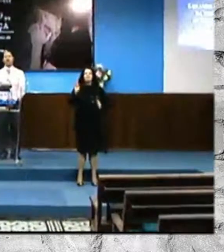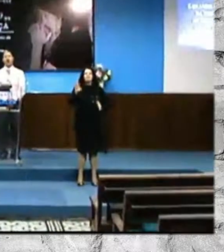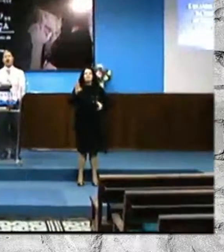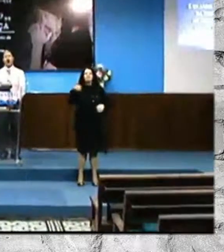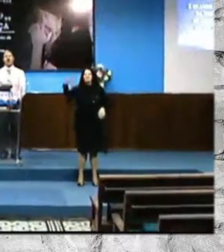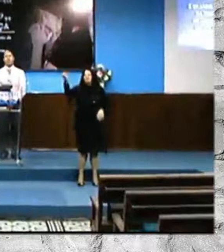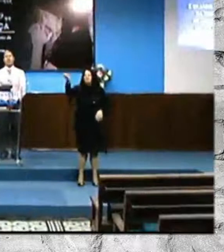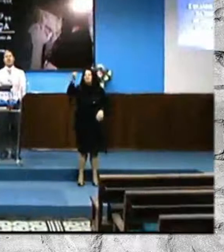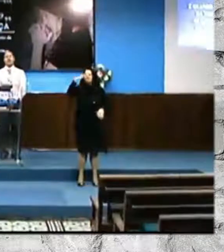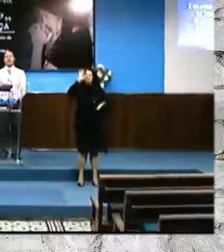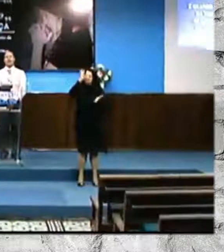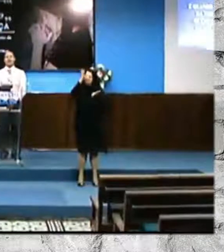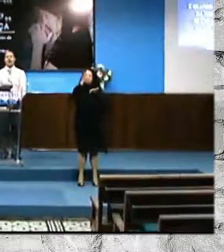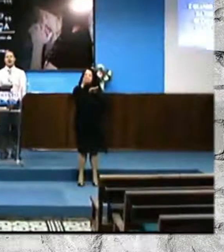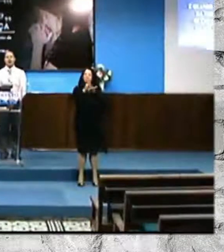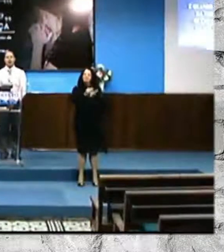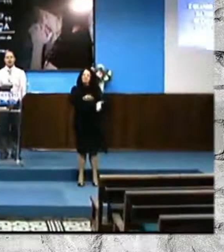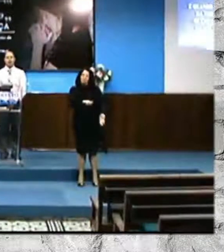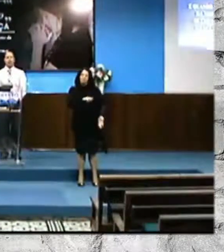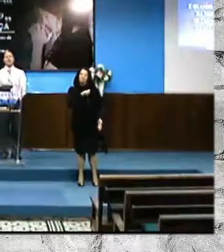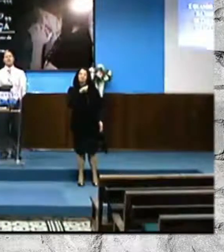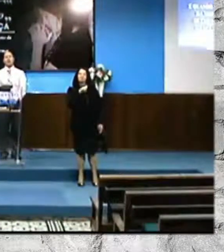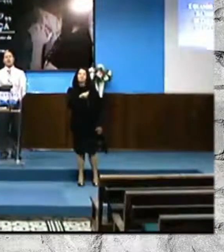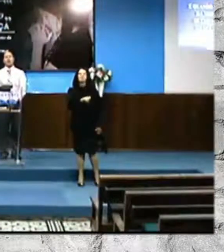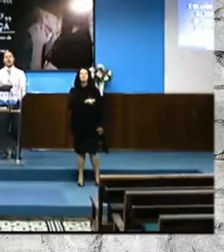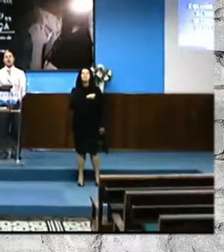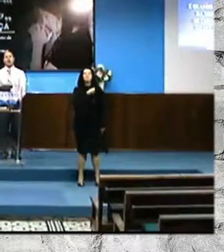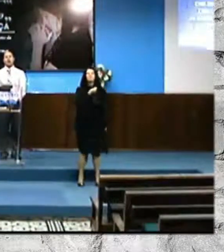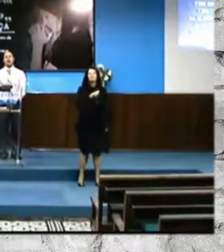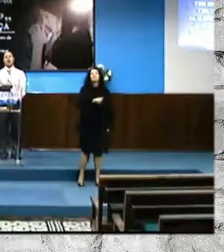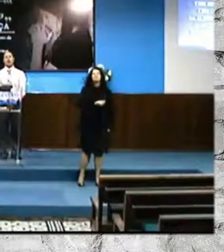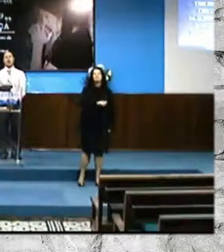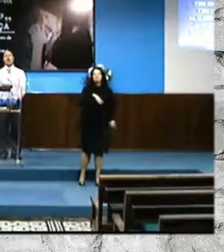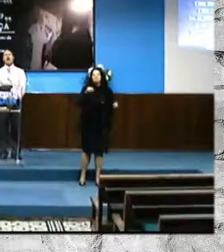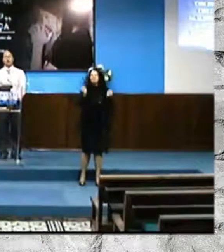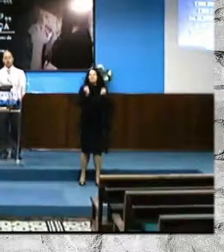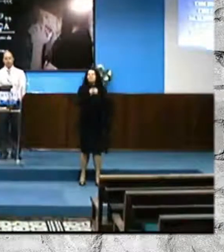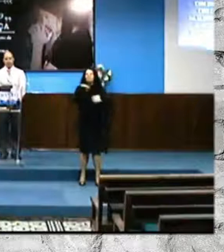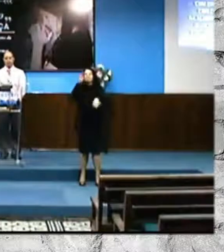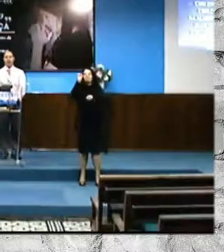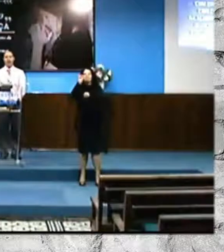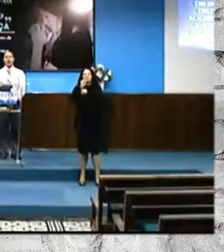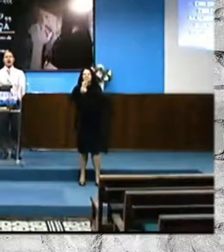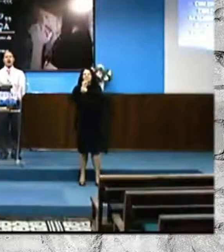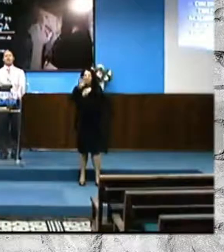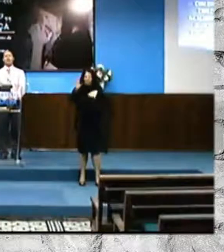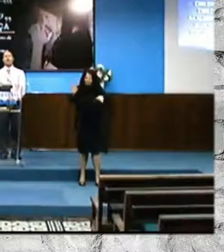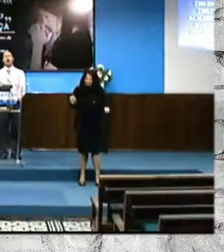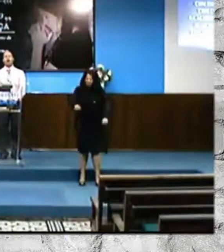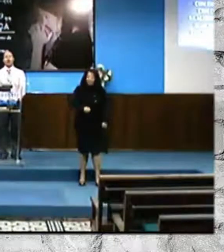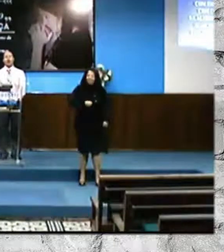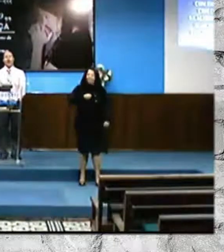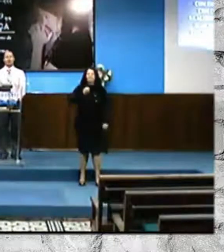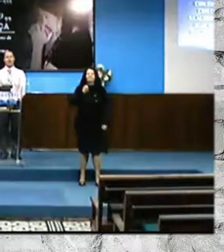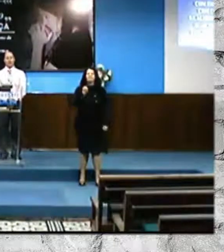queremos só pela graça e fé viver, com esperança e